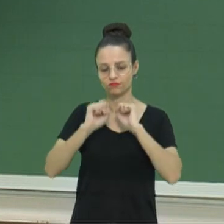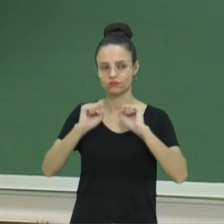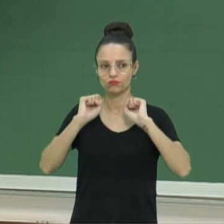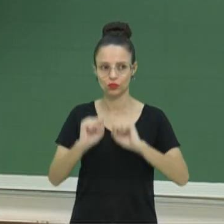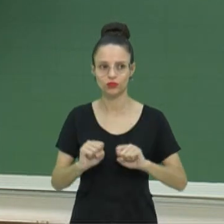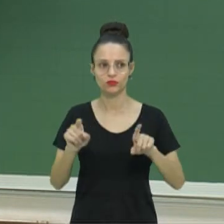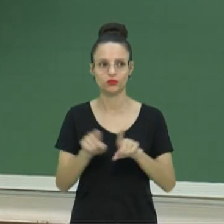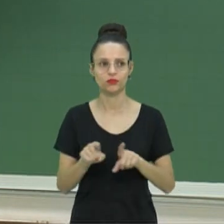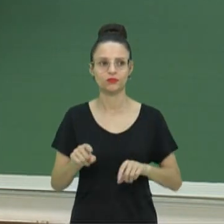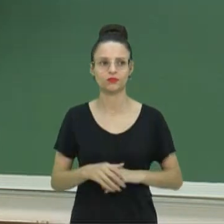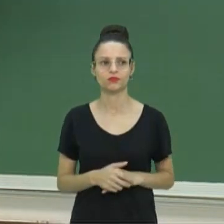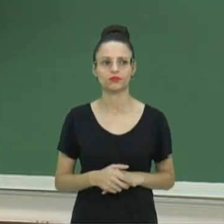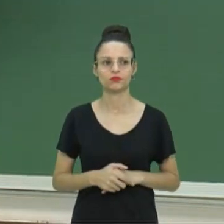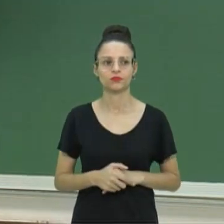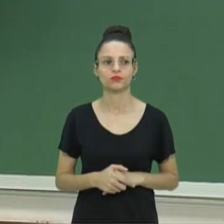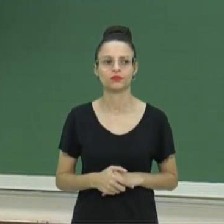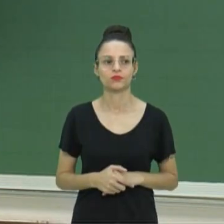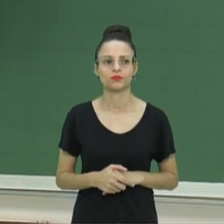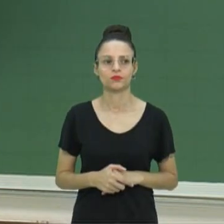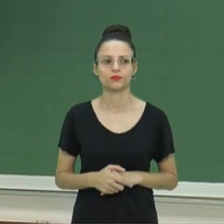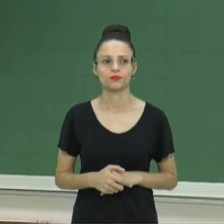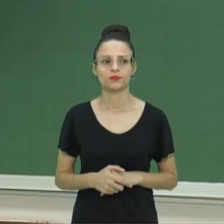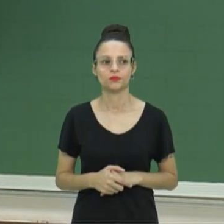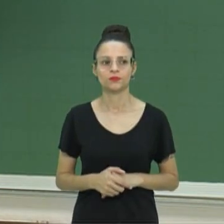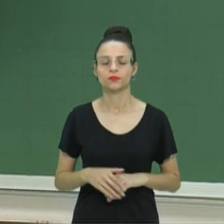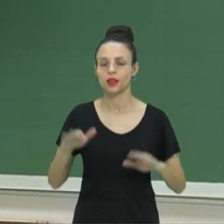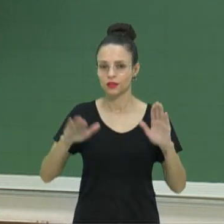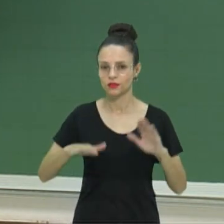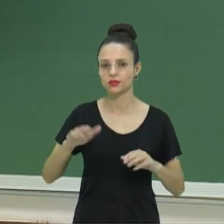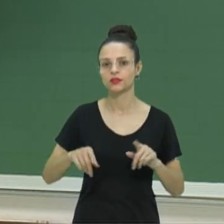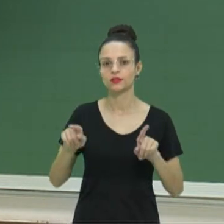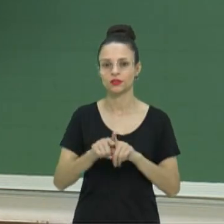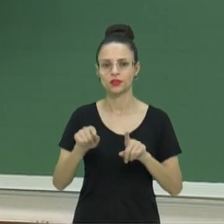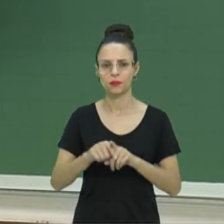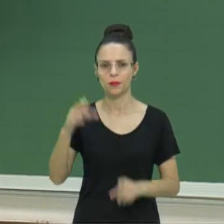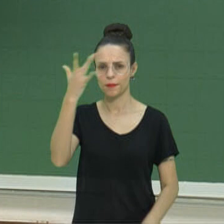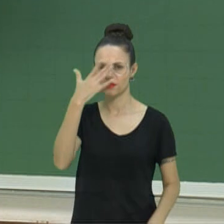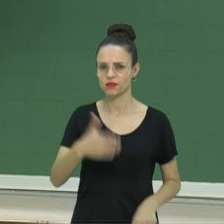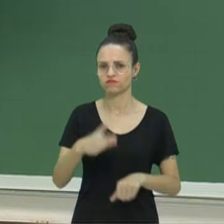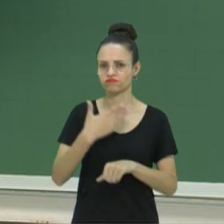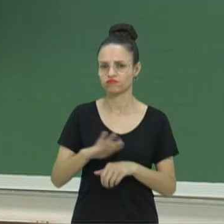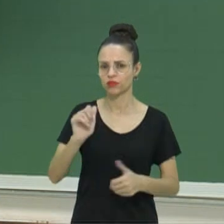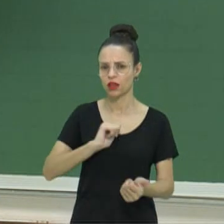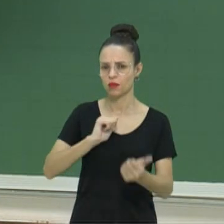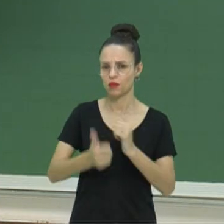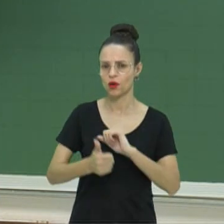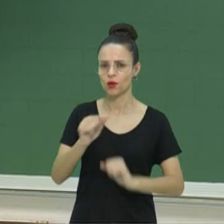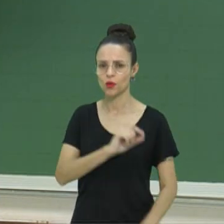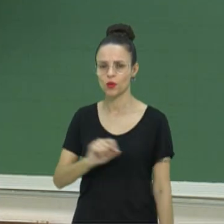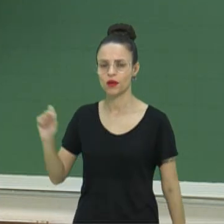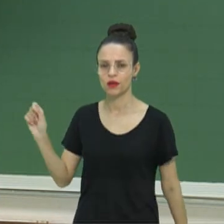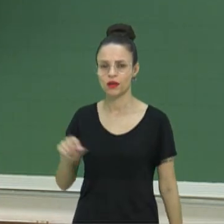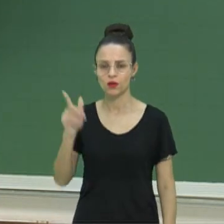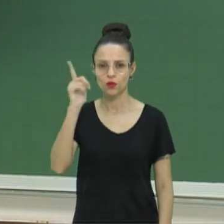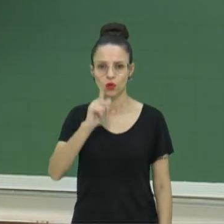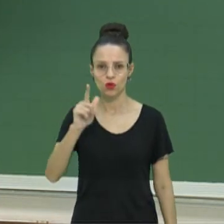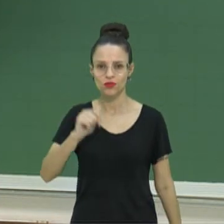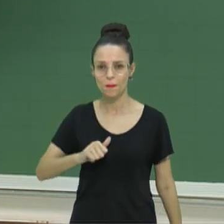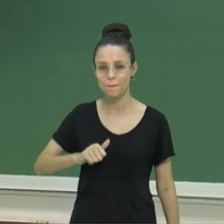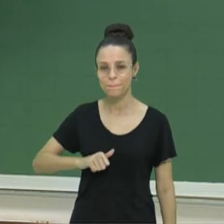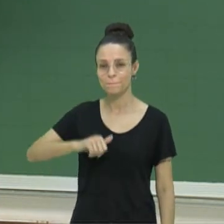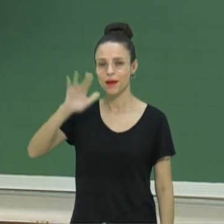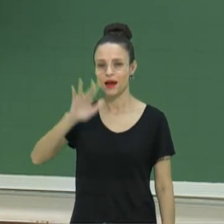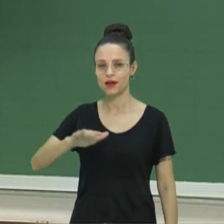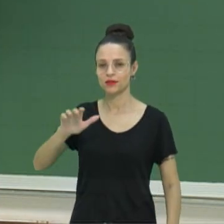utilizada. Então, situações de atletas, principalmente atletas de alto rendimento, para aumentar a entrada de ar